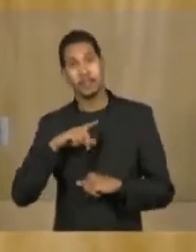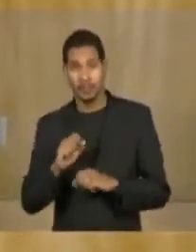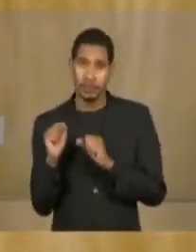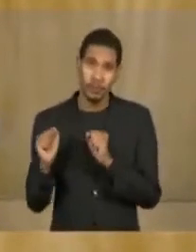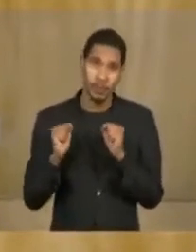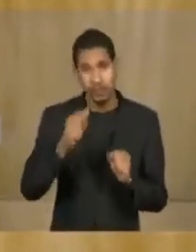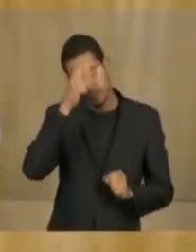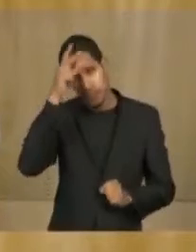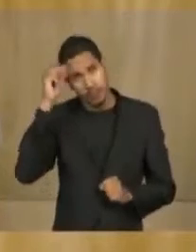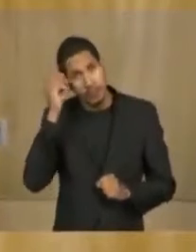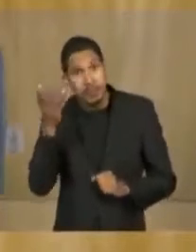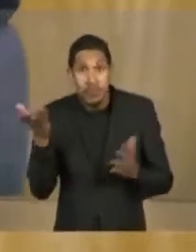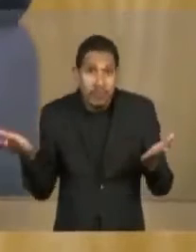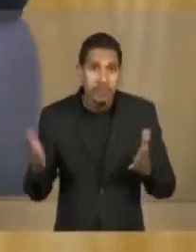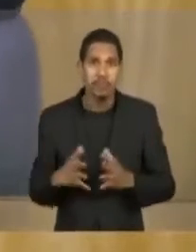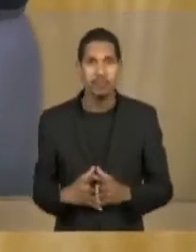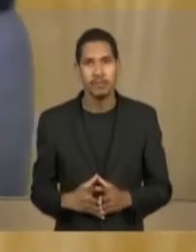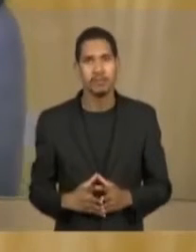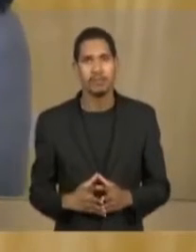poder público. Na